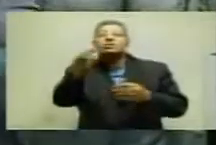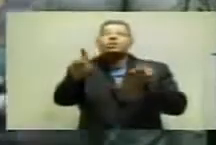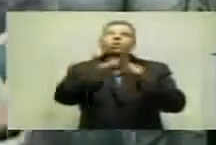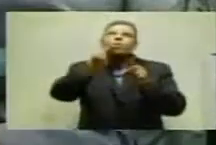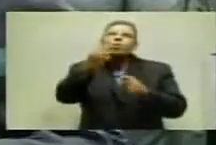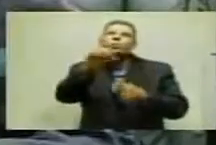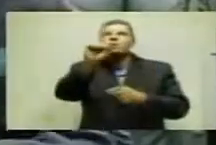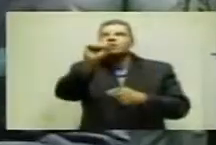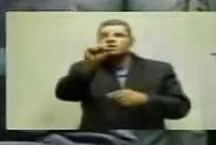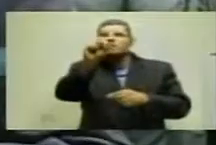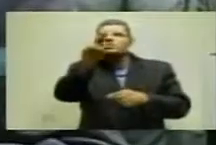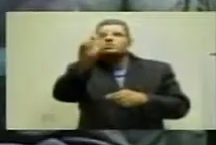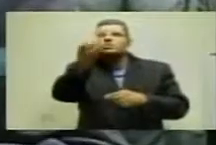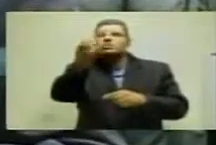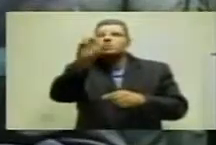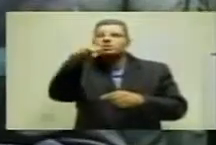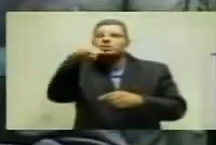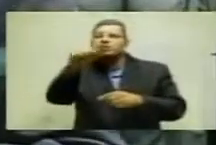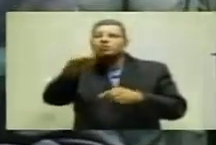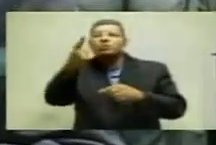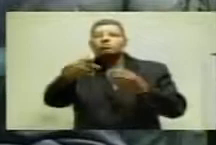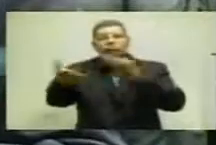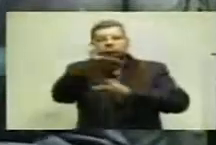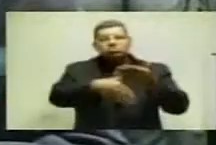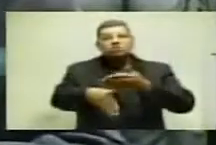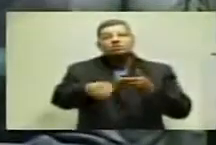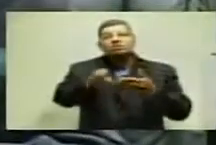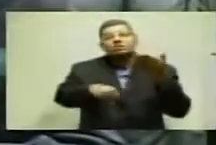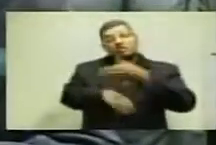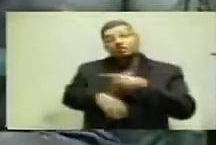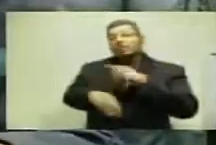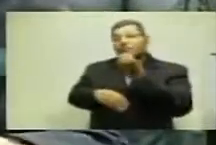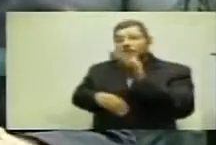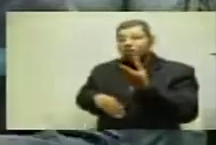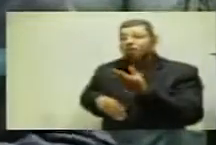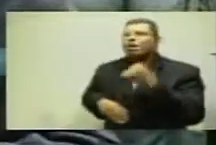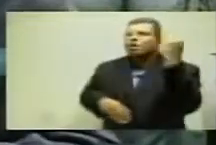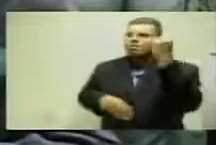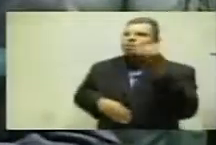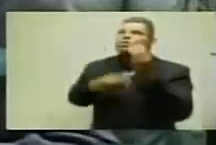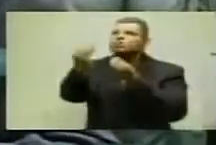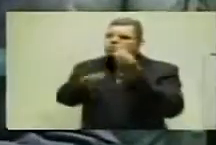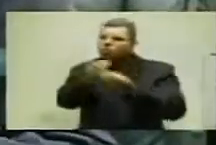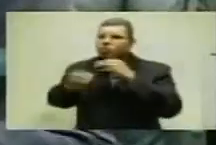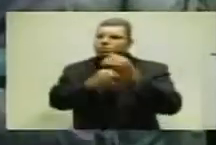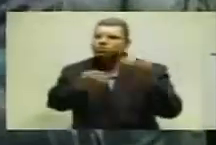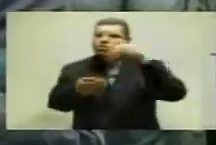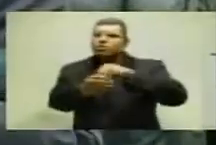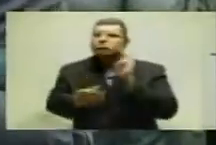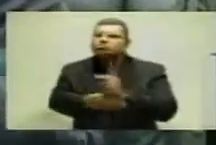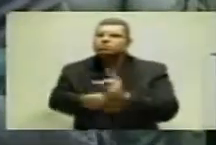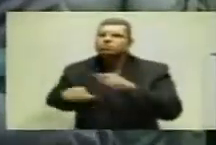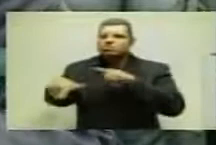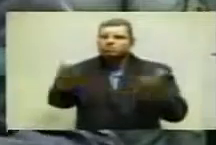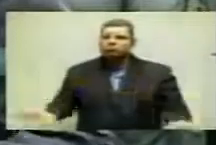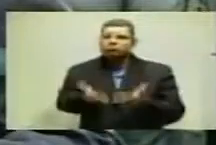e outros mecanismos federais que existem hoje de incentivos para algum segmento. Então, é interessante como se coloca sempre